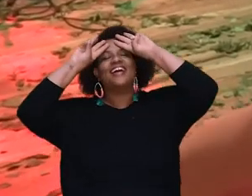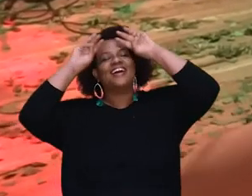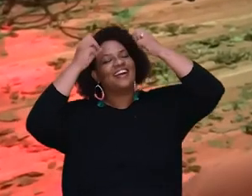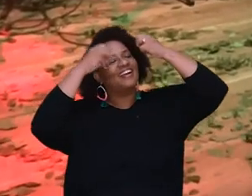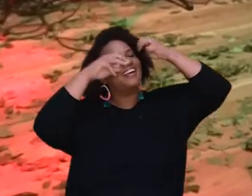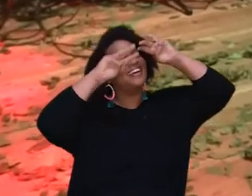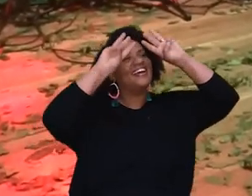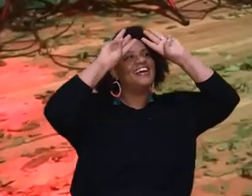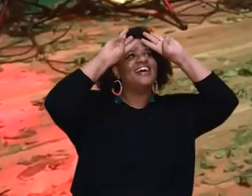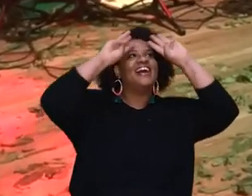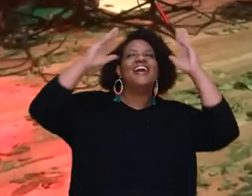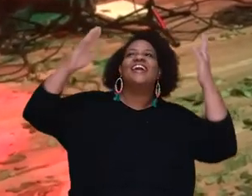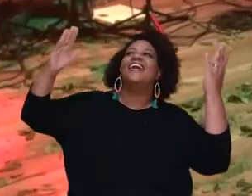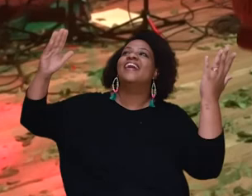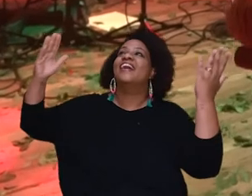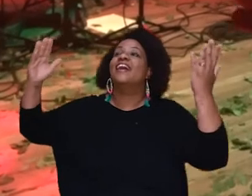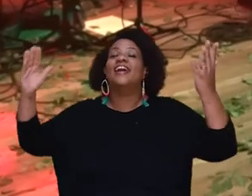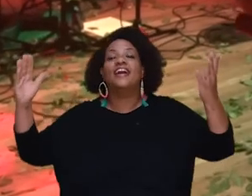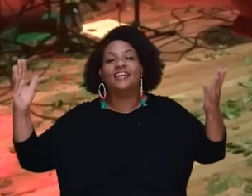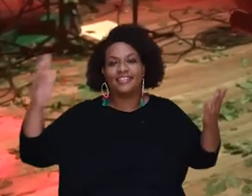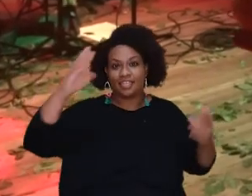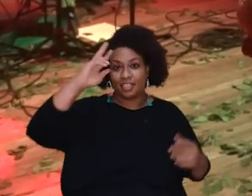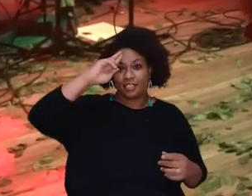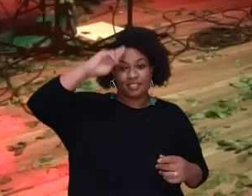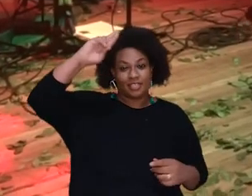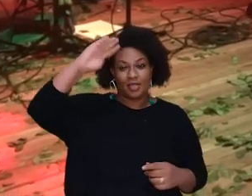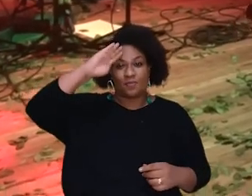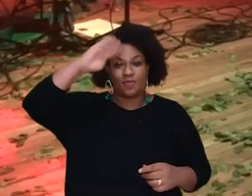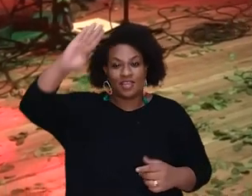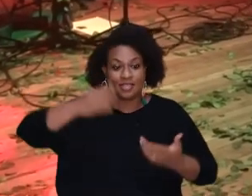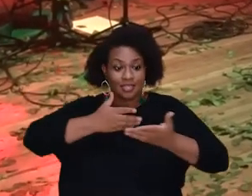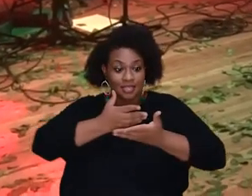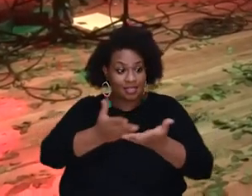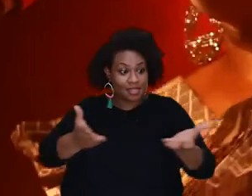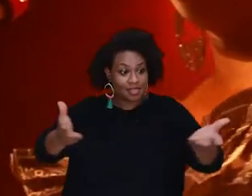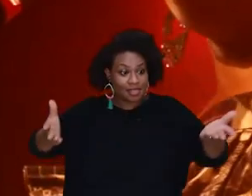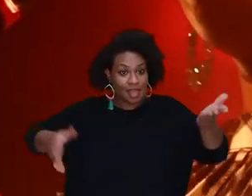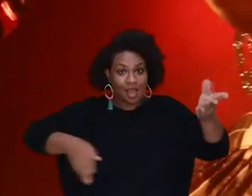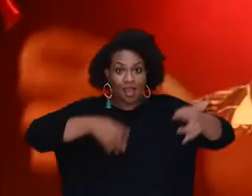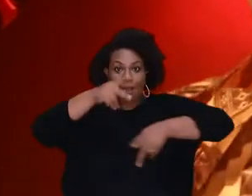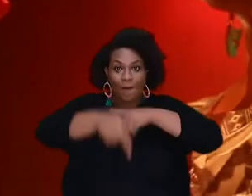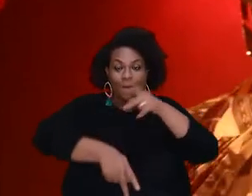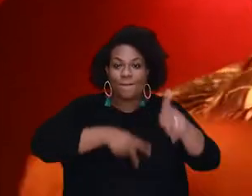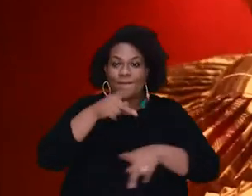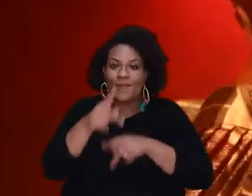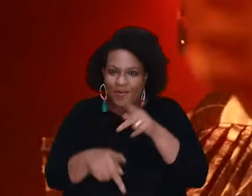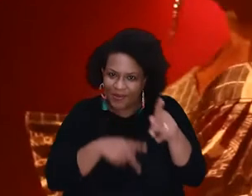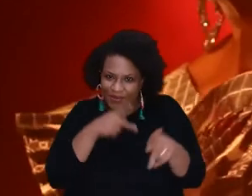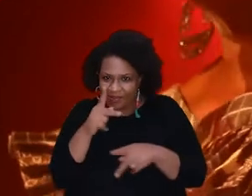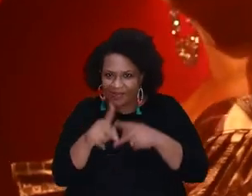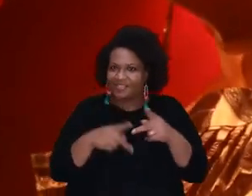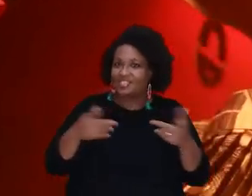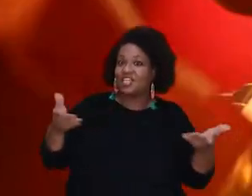consagrou. Ilê, ilê, aiê, tu és o senhor dessa